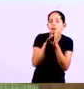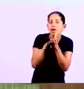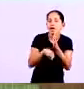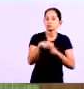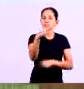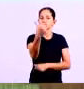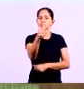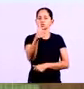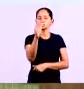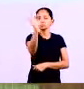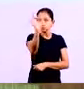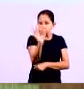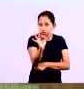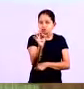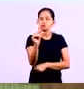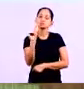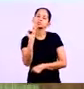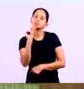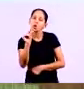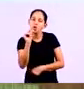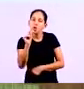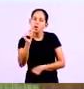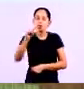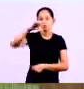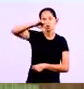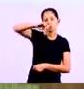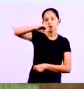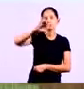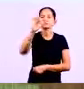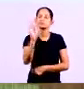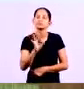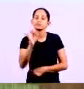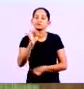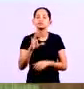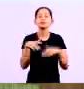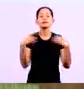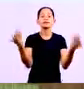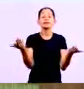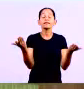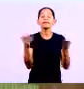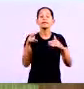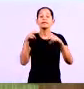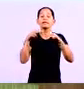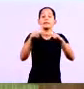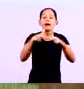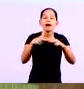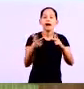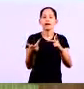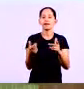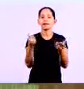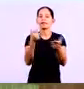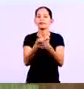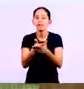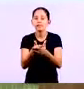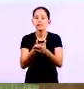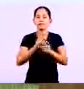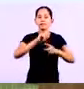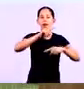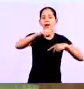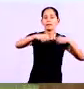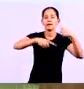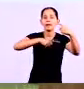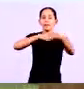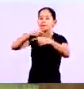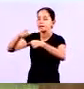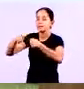9%. Mas você está contando a sua renda e os produtos que você compra. Quem economiza mais acaba no Brasil